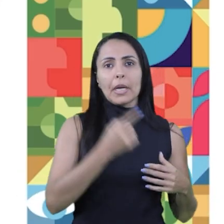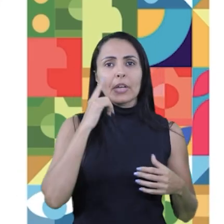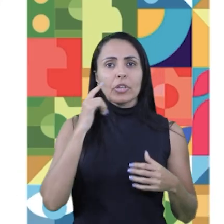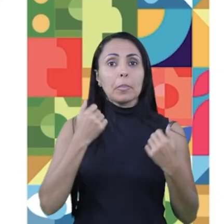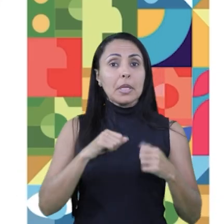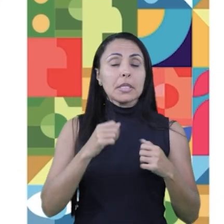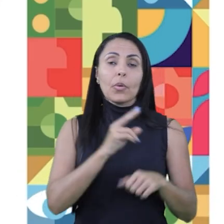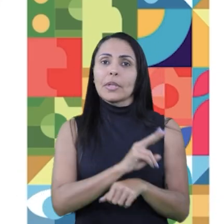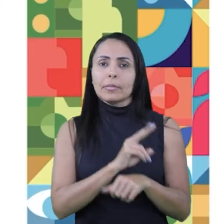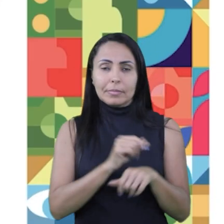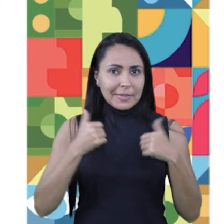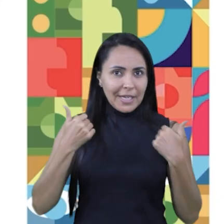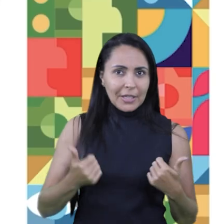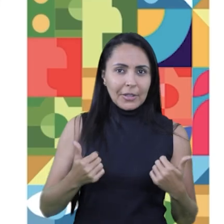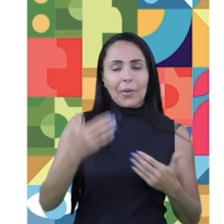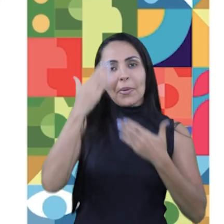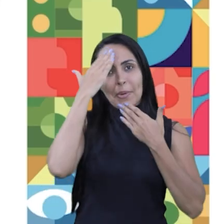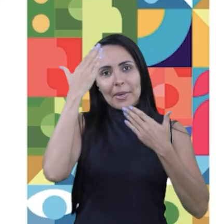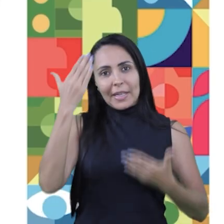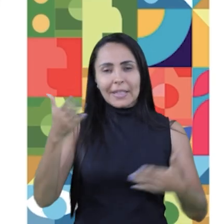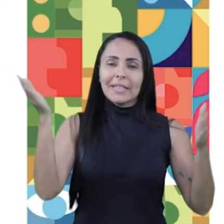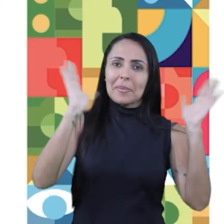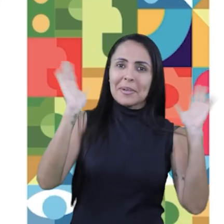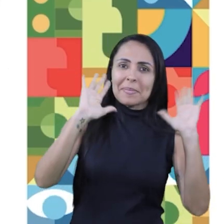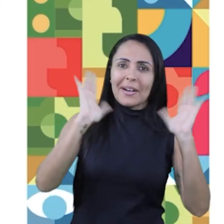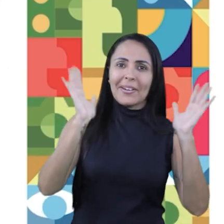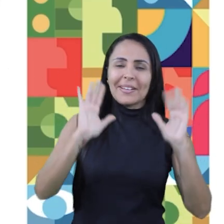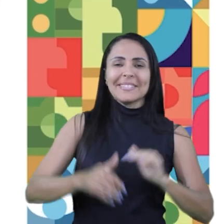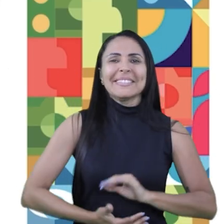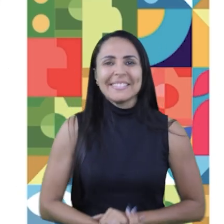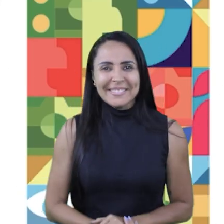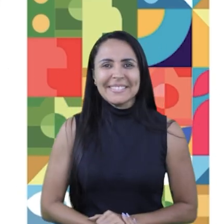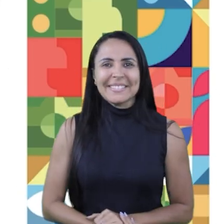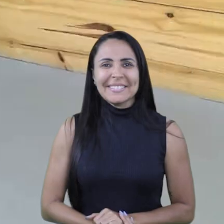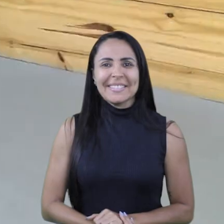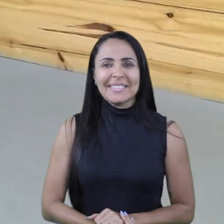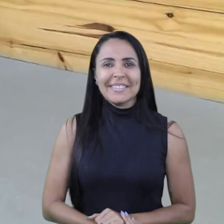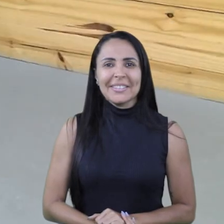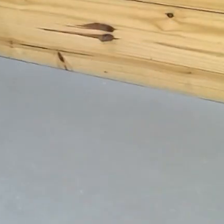máquina, então a gente tem que cuidar dela, tá certo? Muito obrigado, então até a próxima aula. Tchau, tchau.